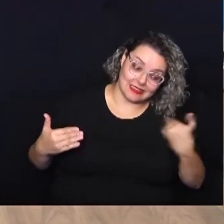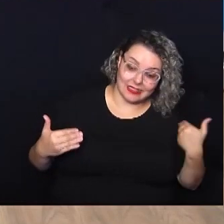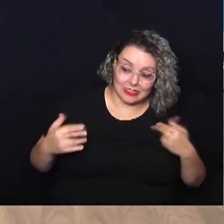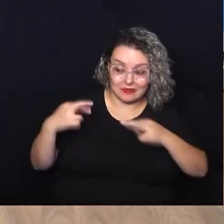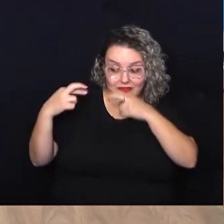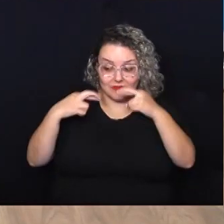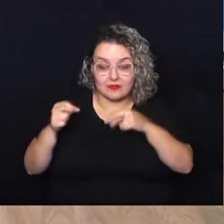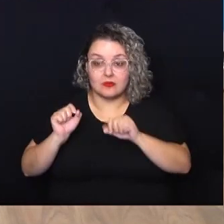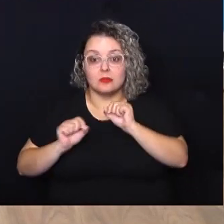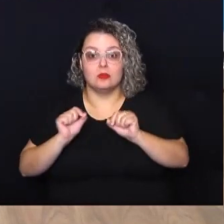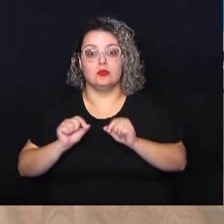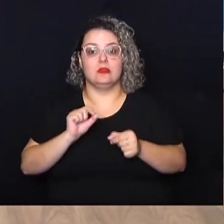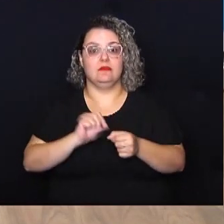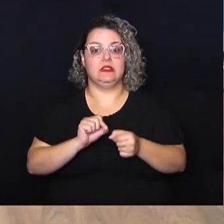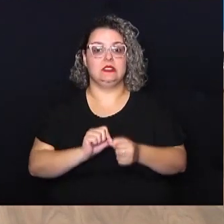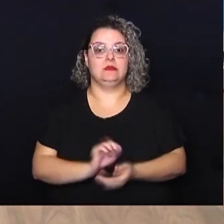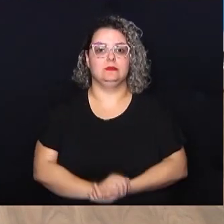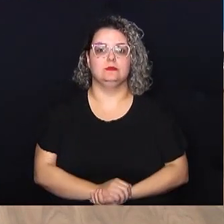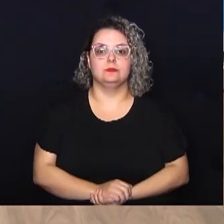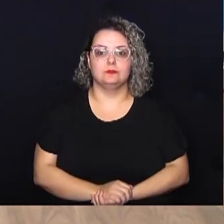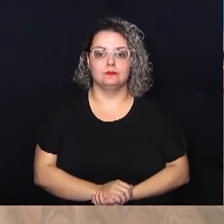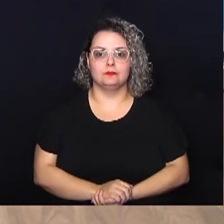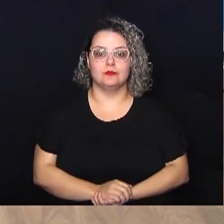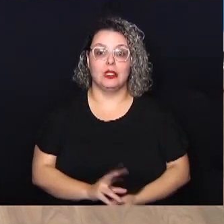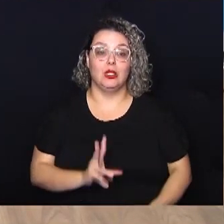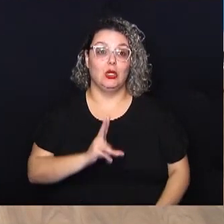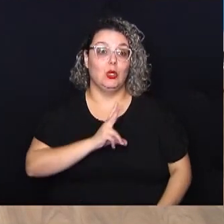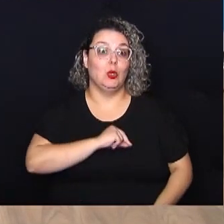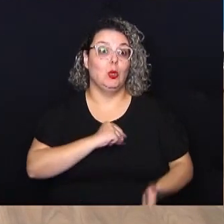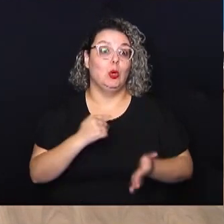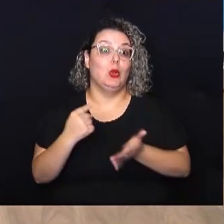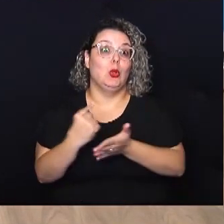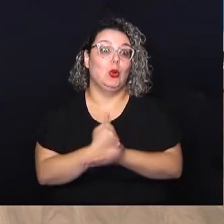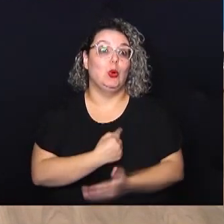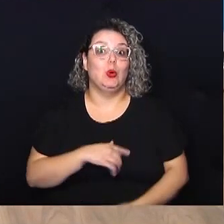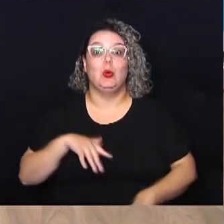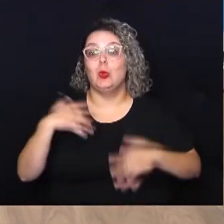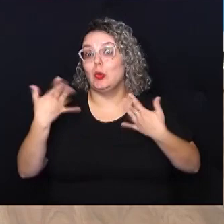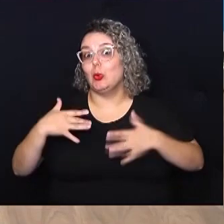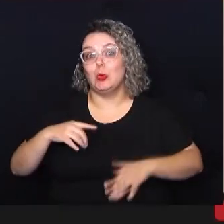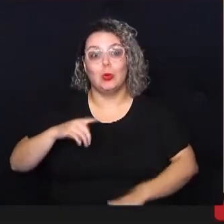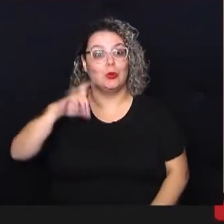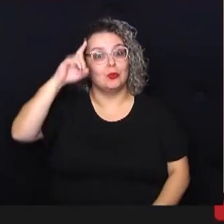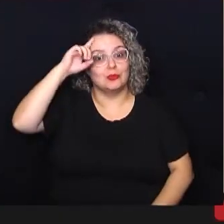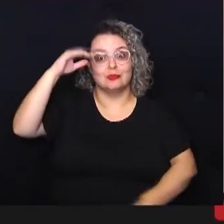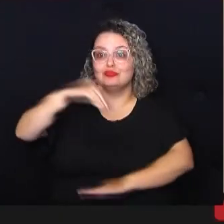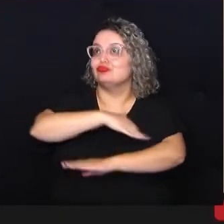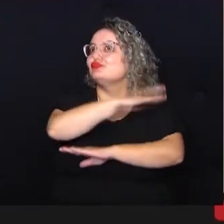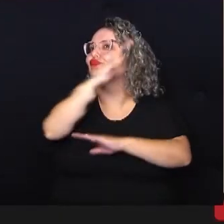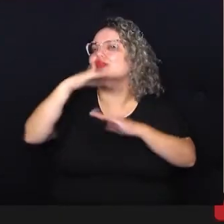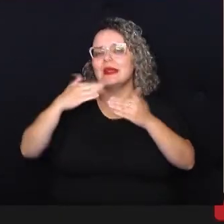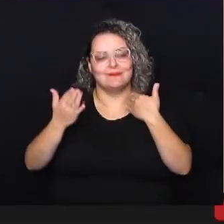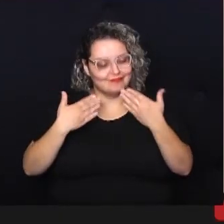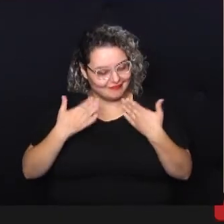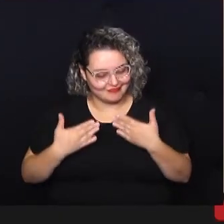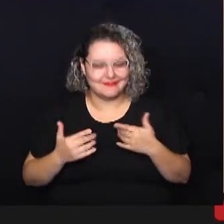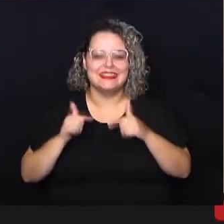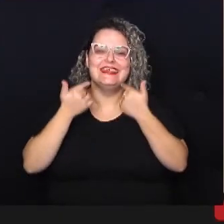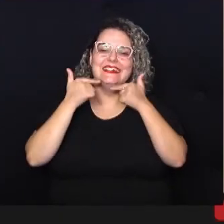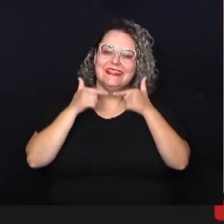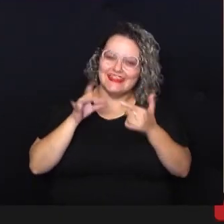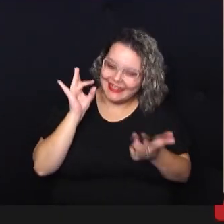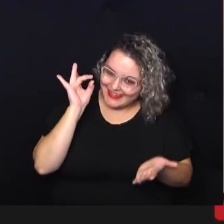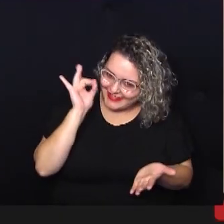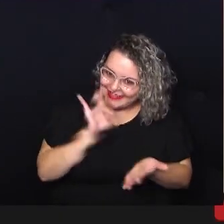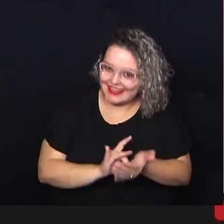está fazendo. Nossa, essa pergunta dá para a gente ficar aqui o dia inteiro conversando, porque realmente a